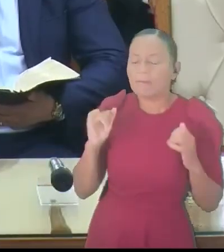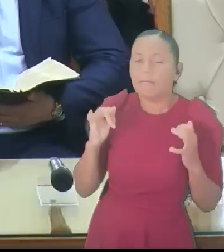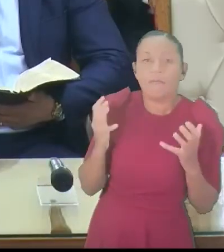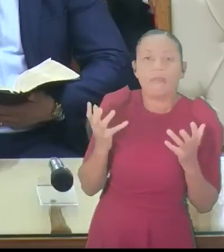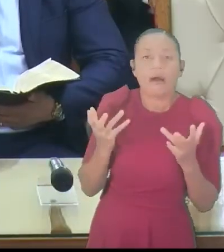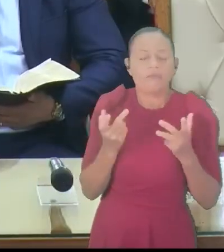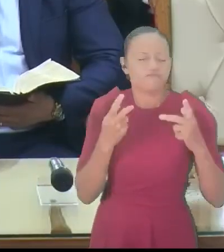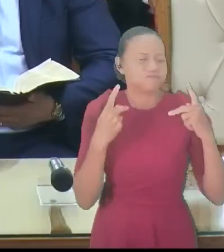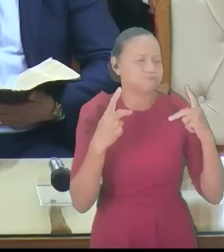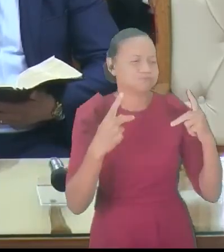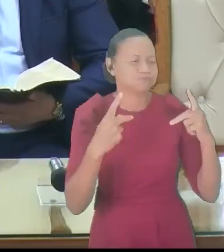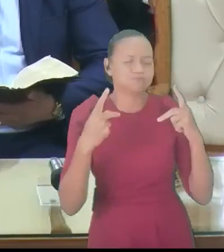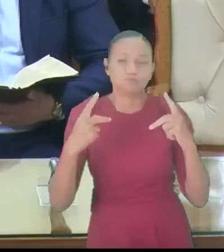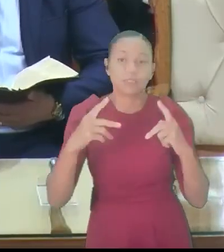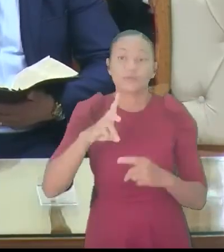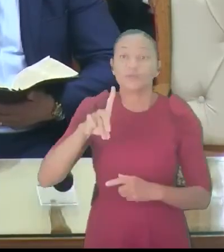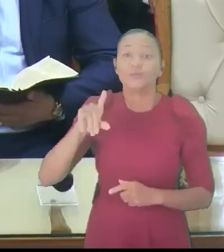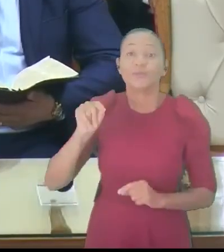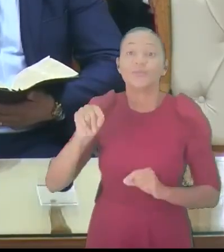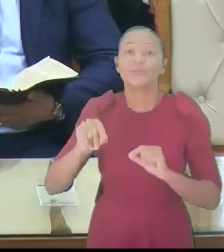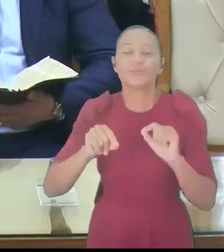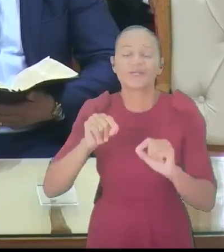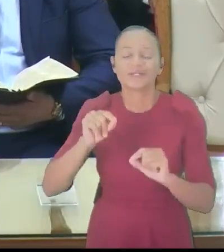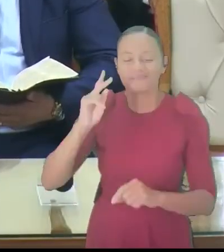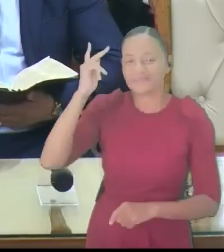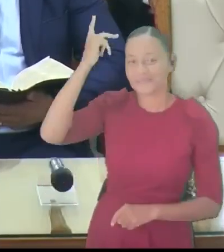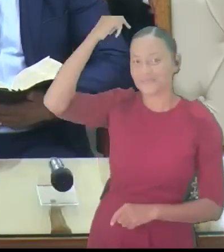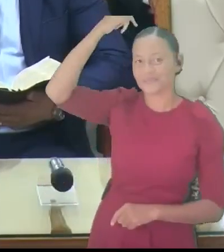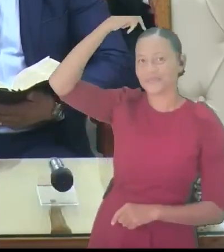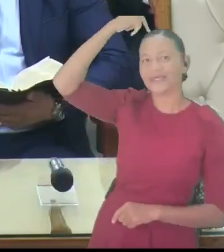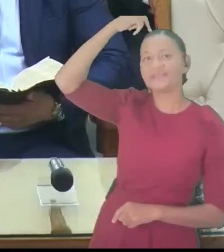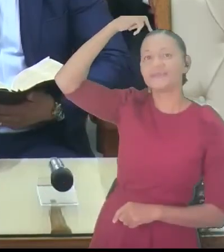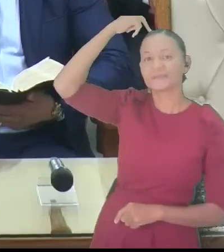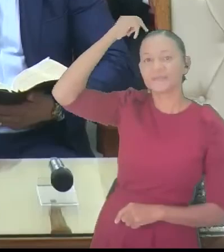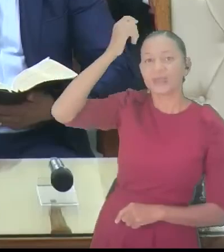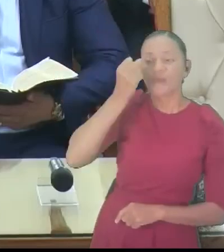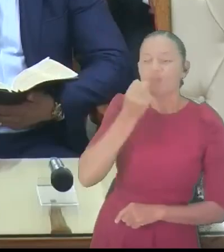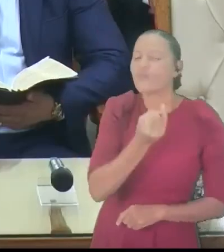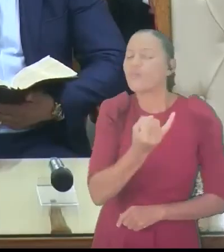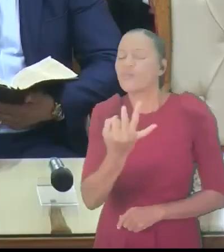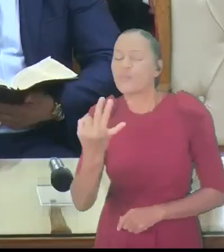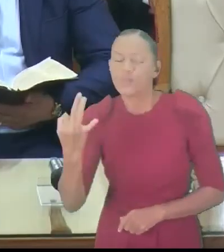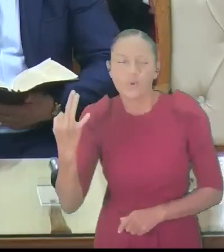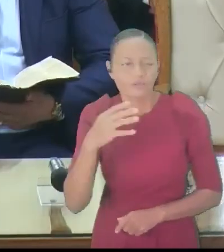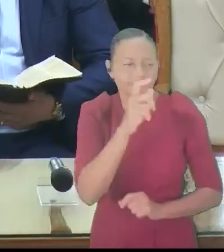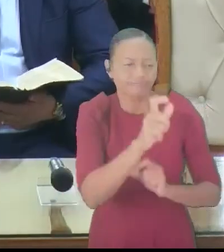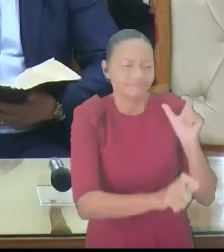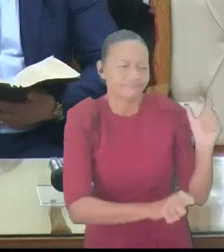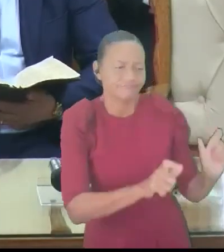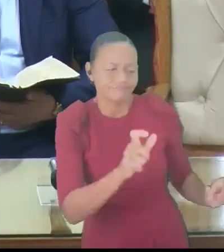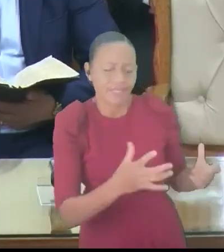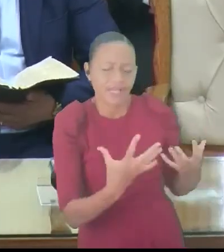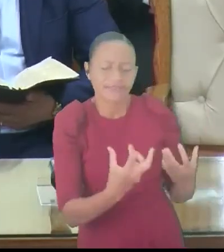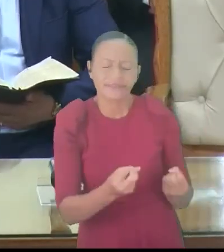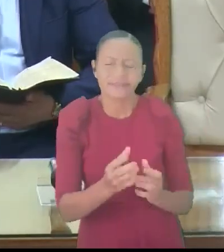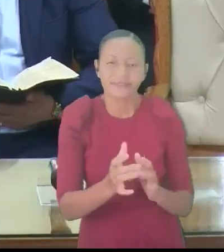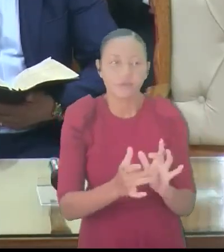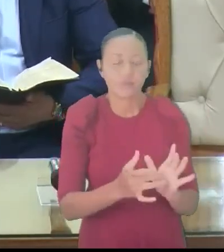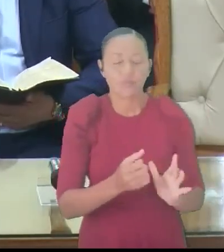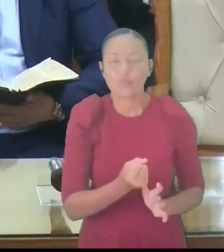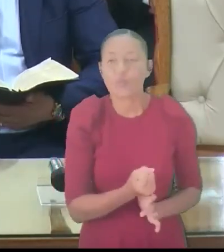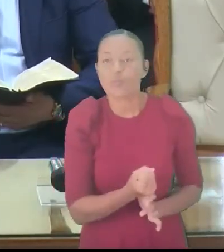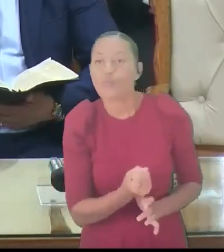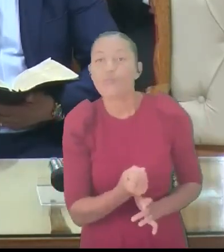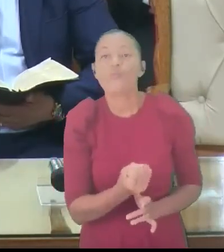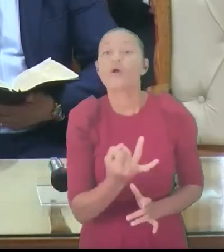de Pedro foi no dia de Pentecoste. Quantas almas aceitaram a Cristo? Quase 3 mil